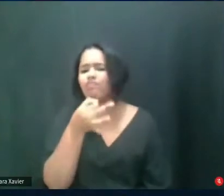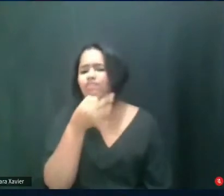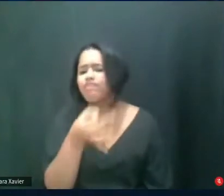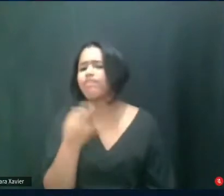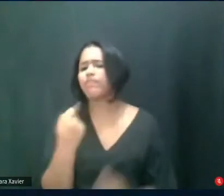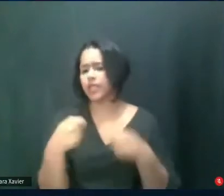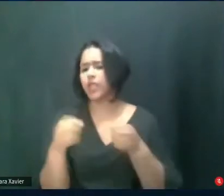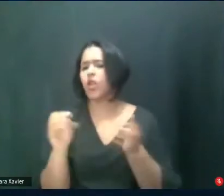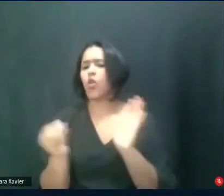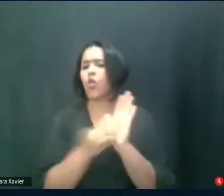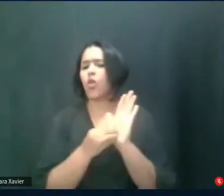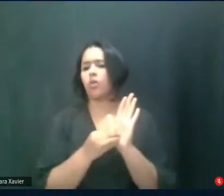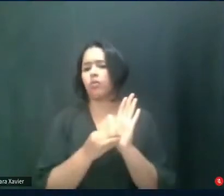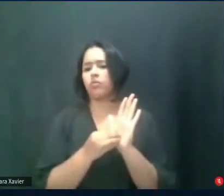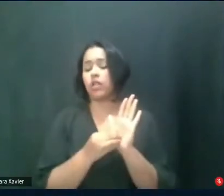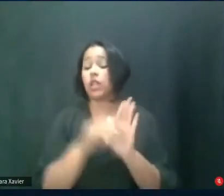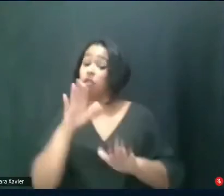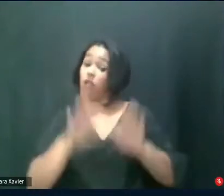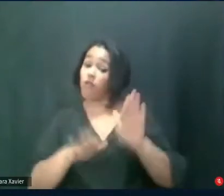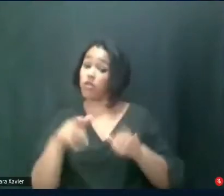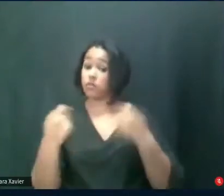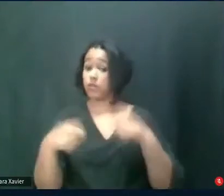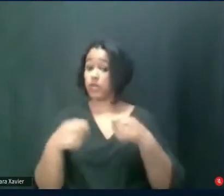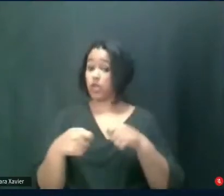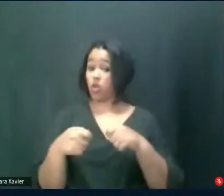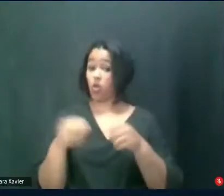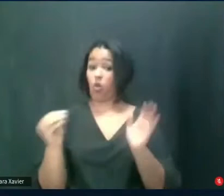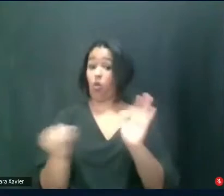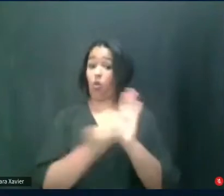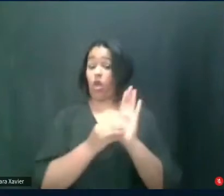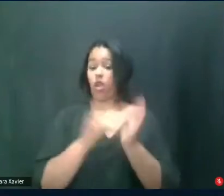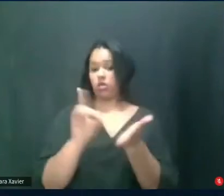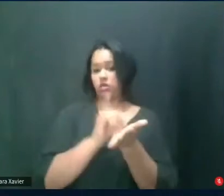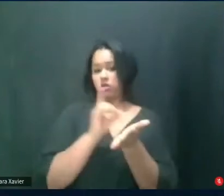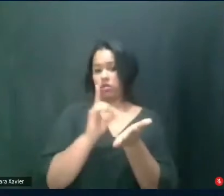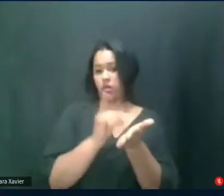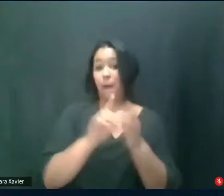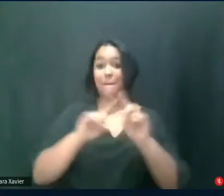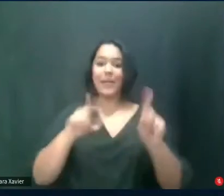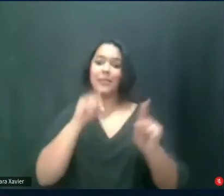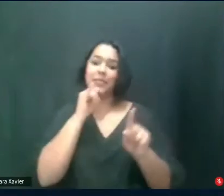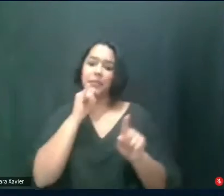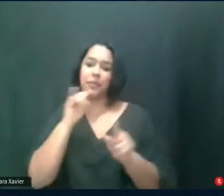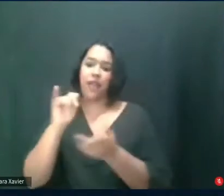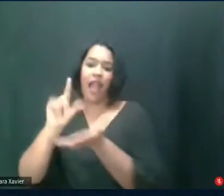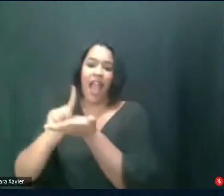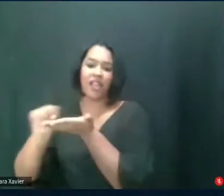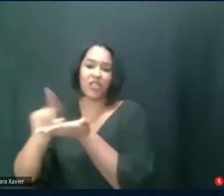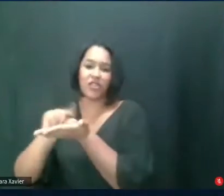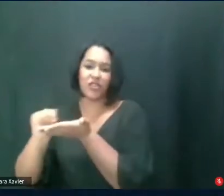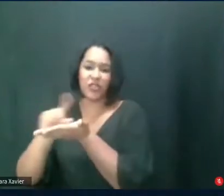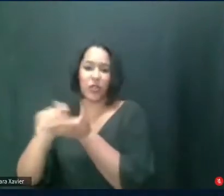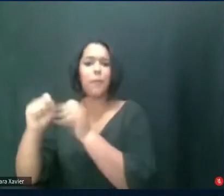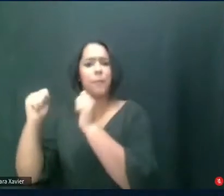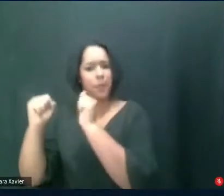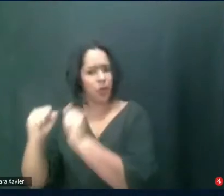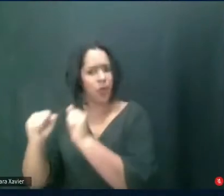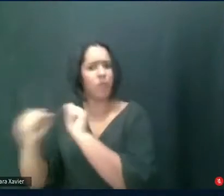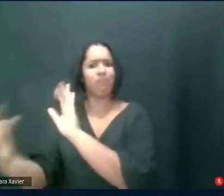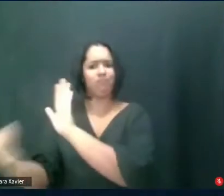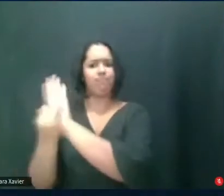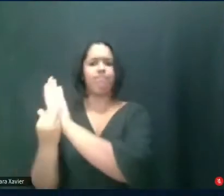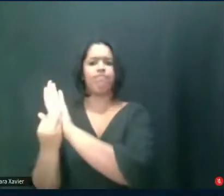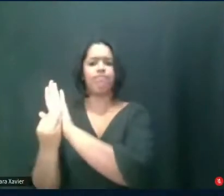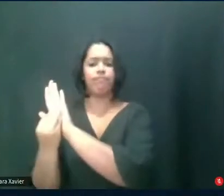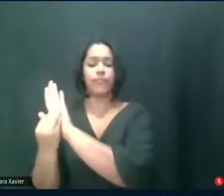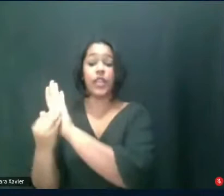precisa colocar isso na sua dissertação, mas para um artigo, eu acho isso importante. Talvez, se você for utilizar isso, talvez